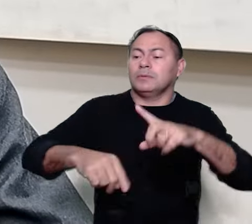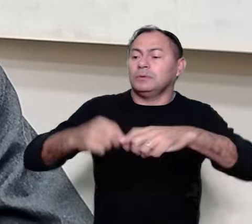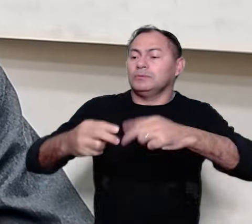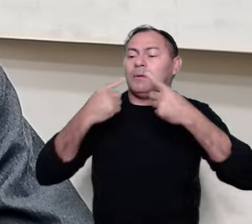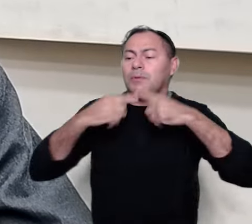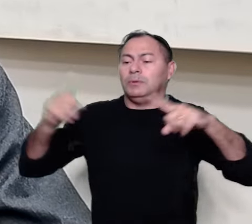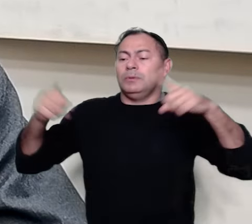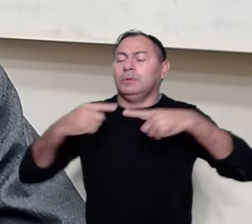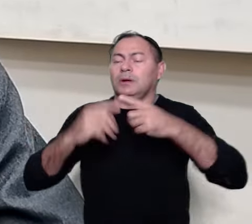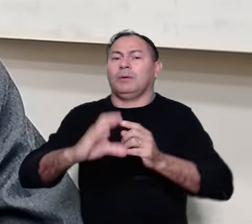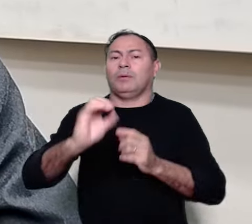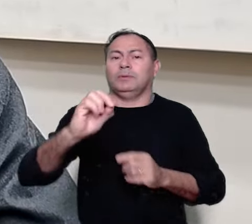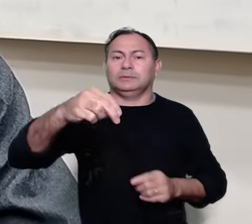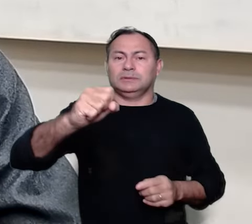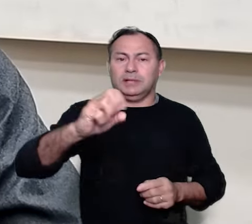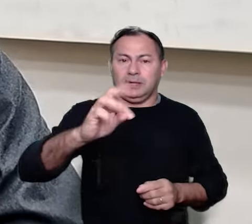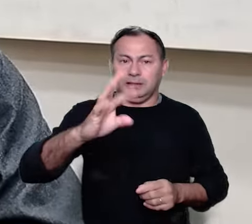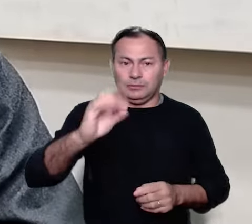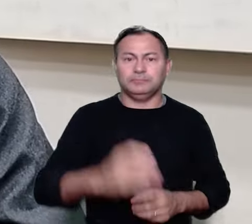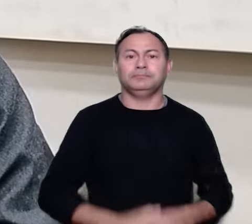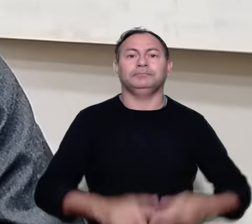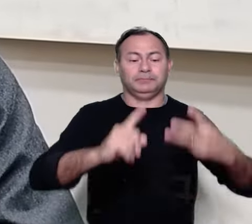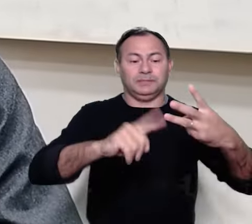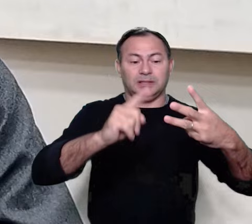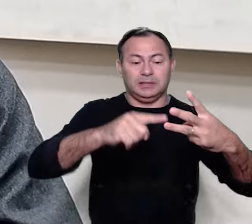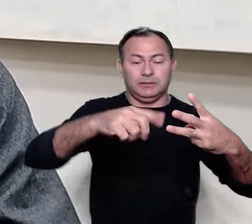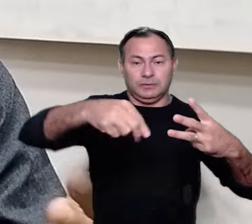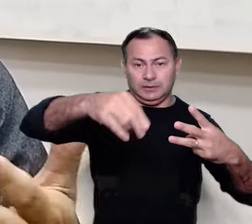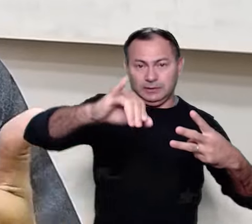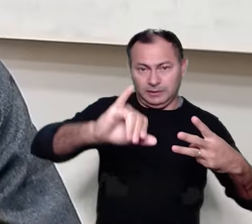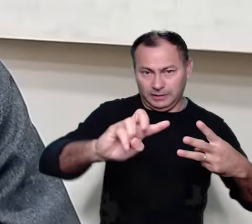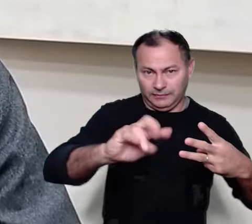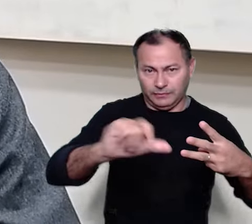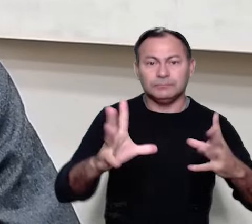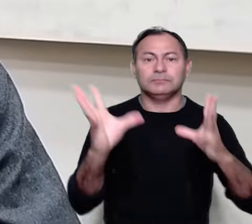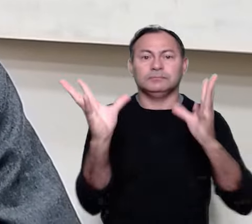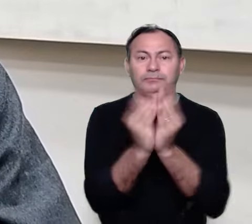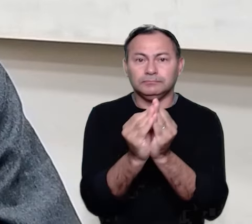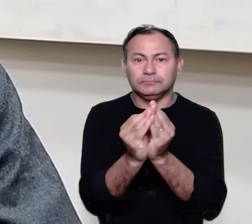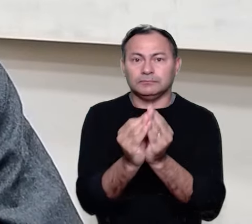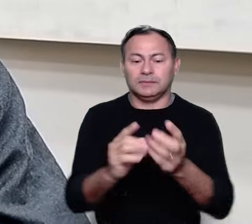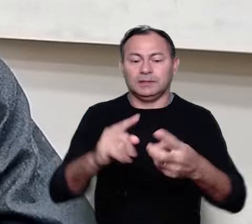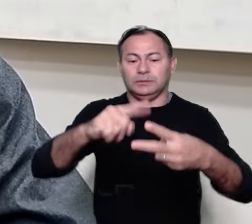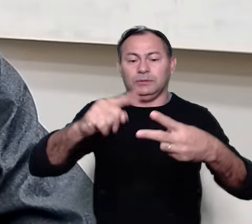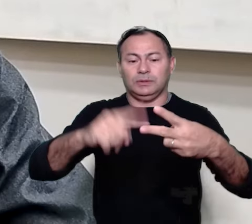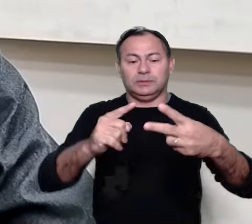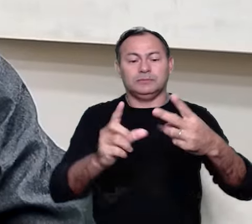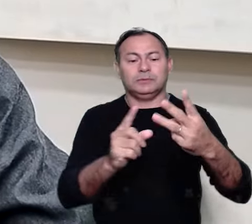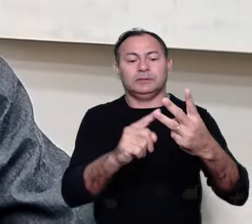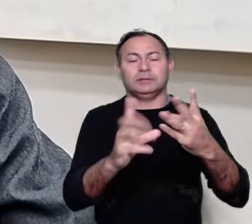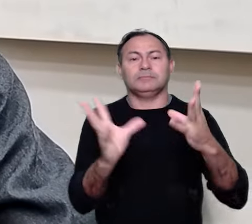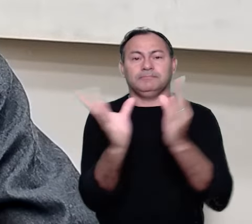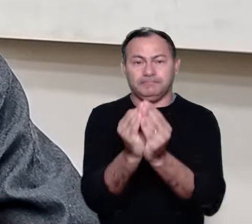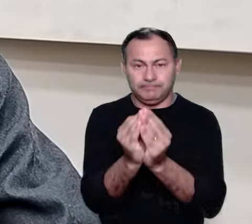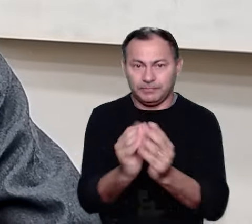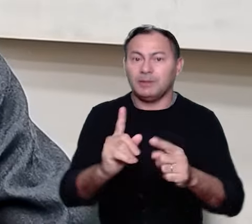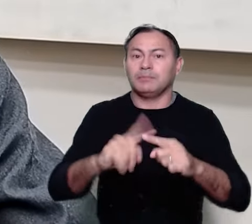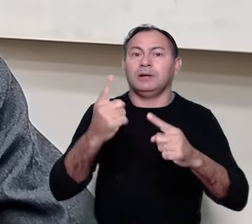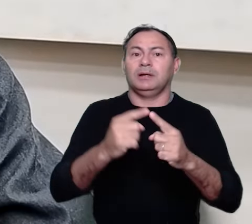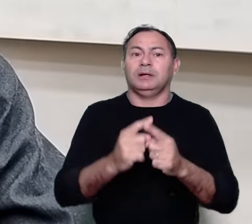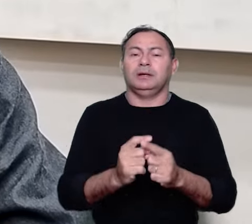conserto. O terceiro nível é a síntese desses dois anteriores,